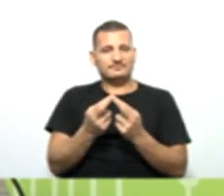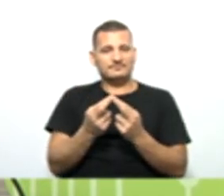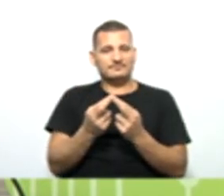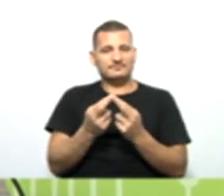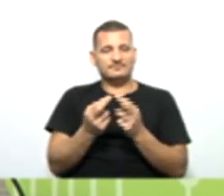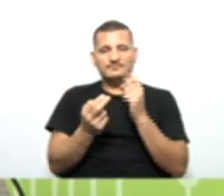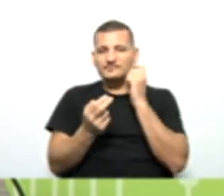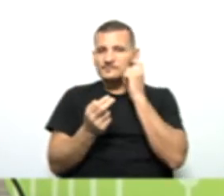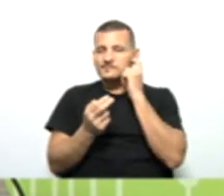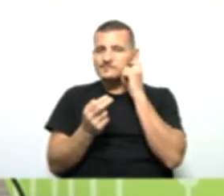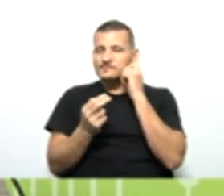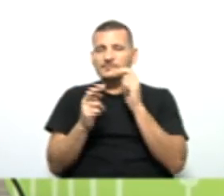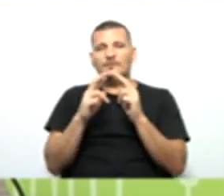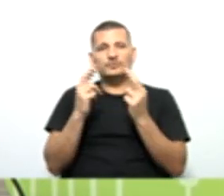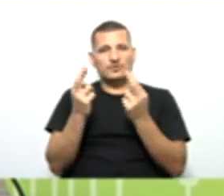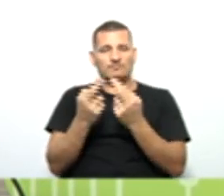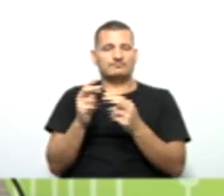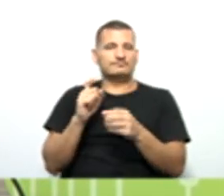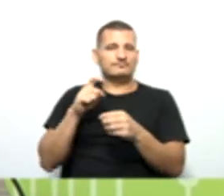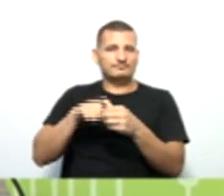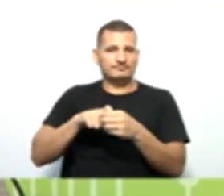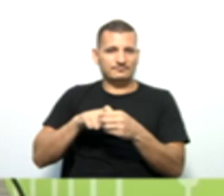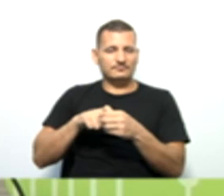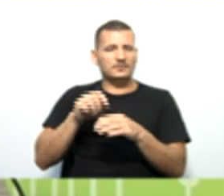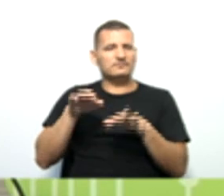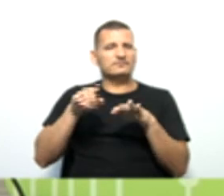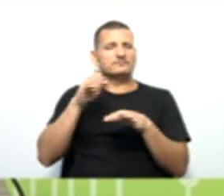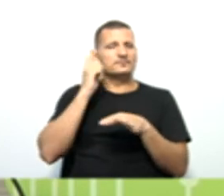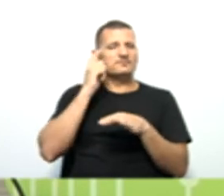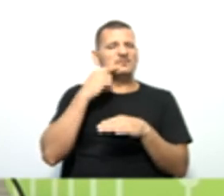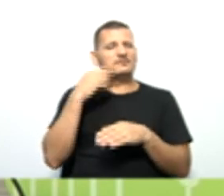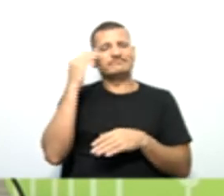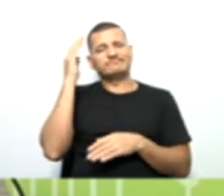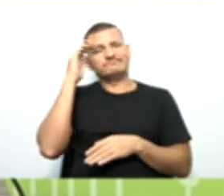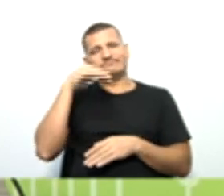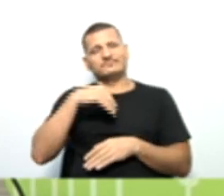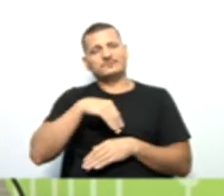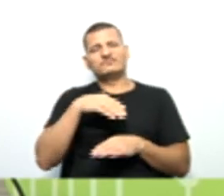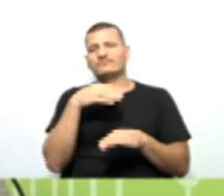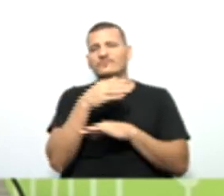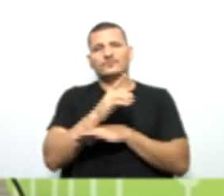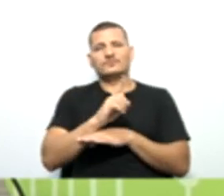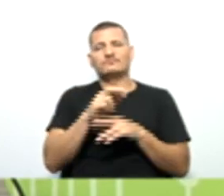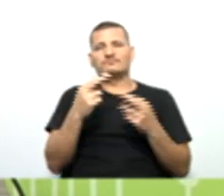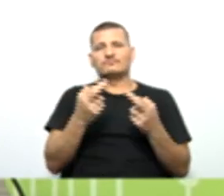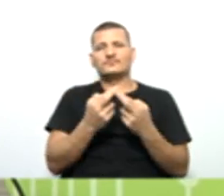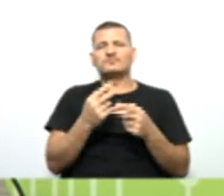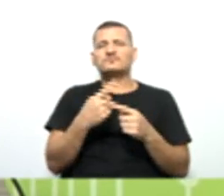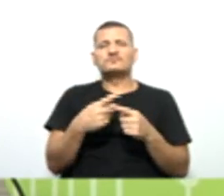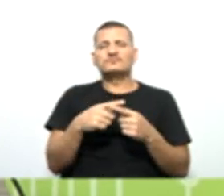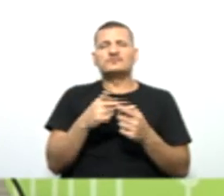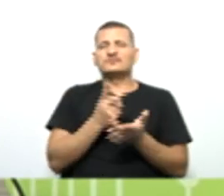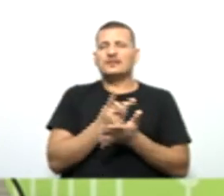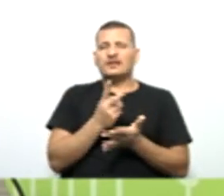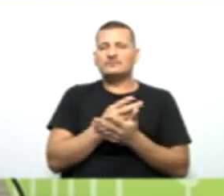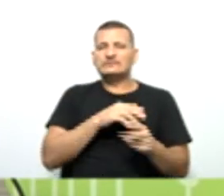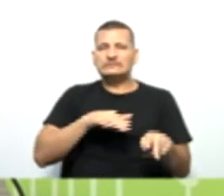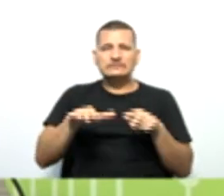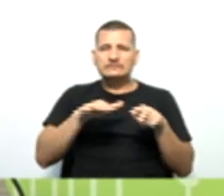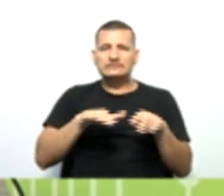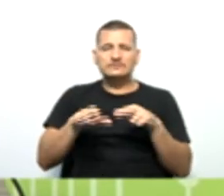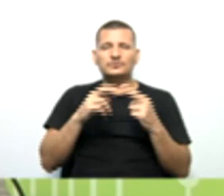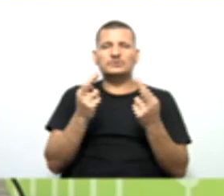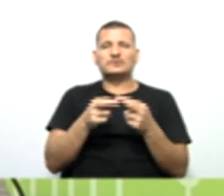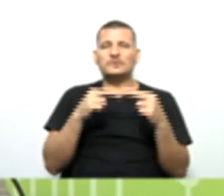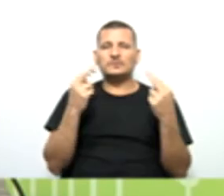com os patrocinadores. Você acha desnecessário. Para que eu vou reunir com os patrocinadores toda semana, por exemplo, dentro do meu projeto?